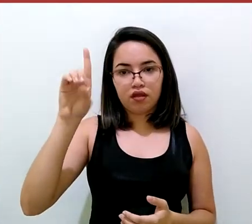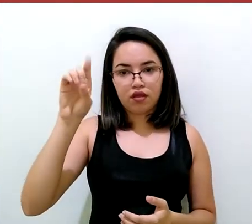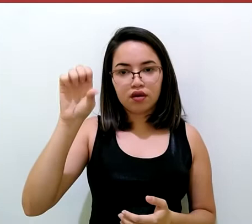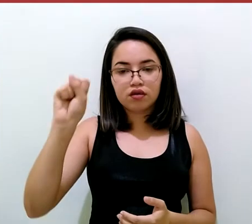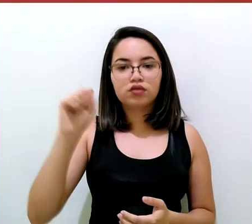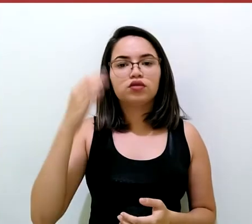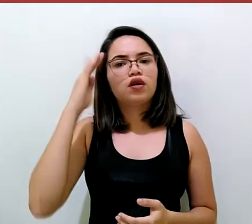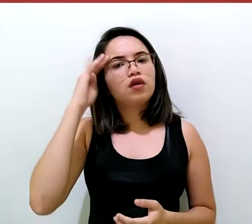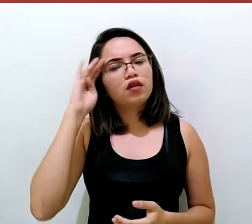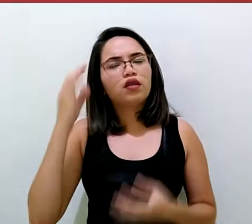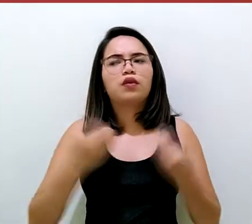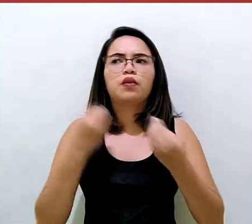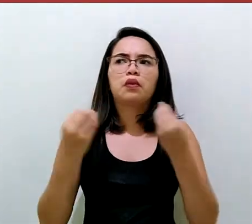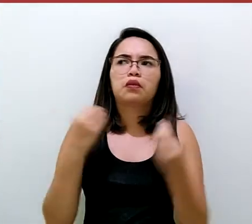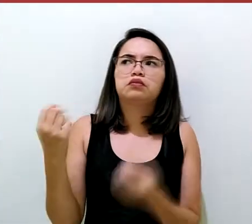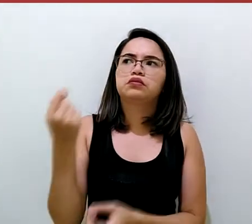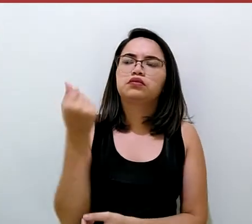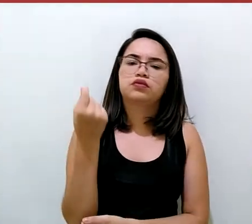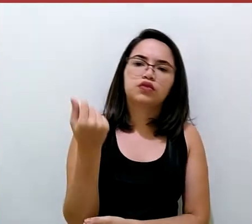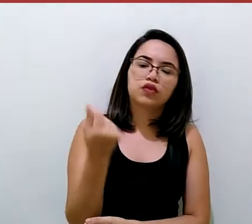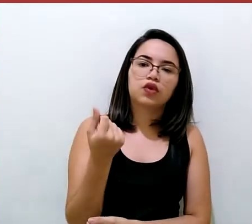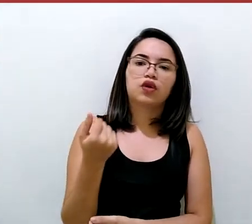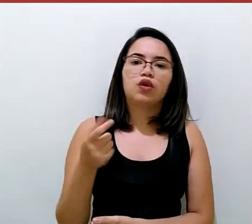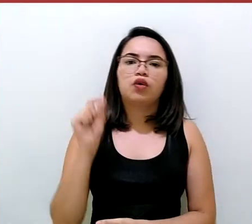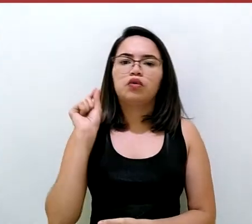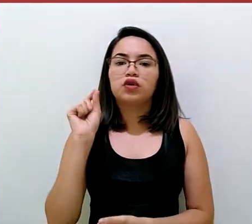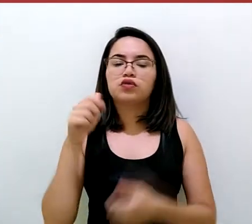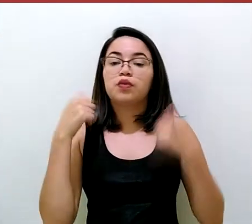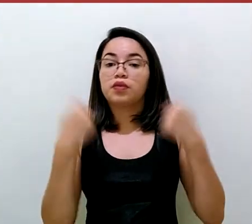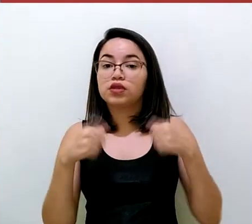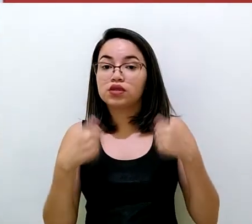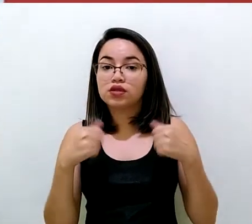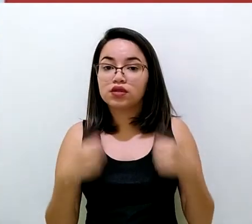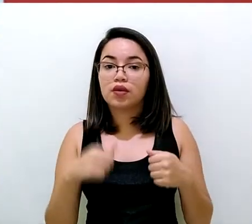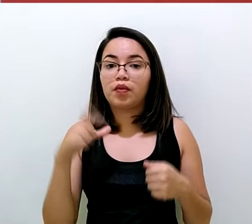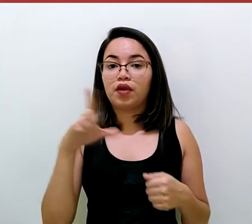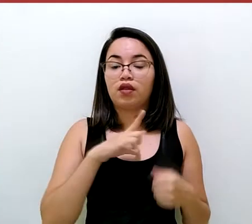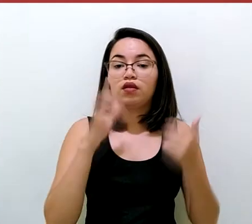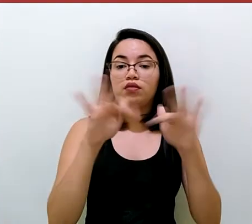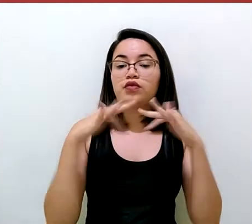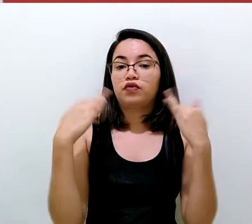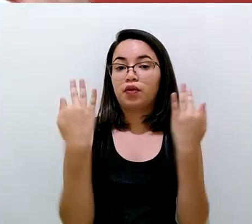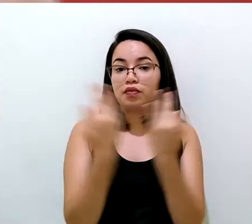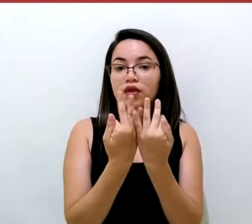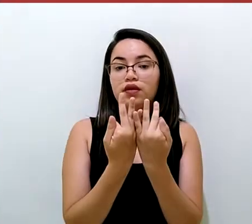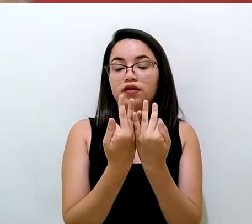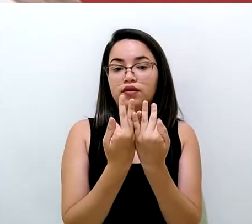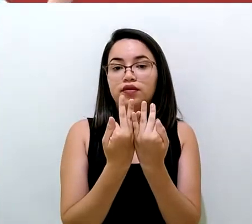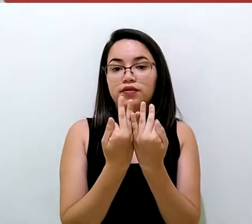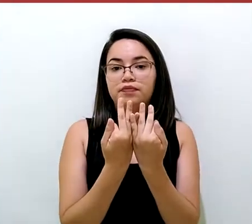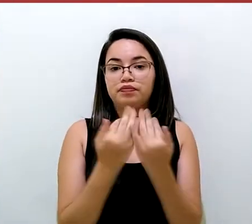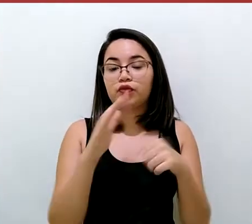entender como é essa questão financeira, o que eles vão precisar para terem uma